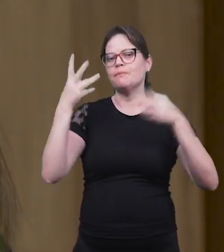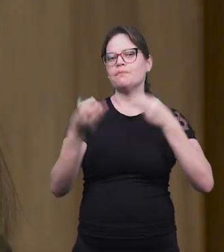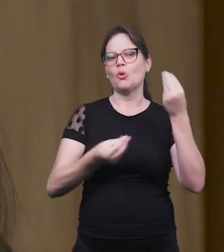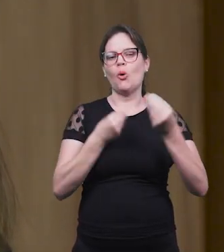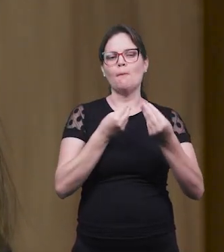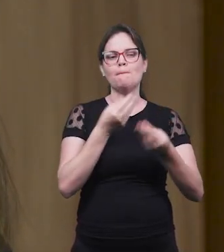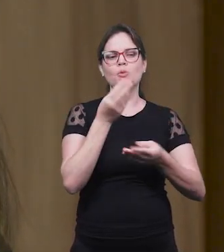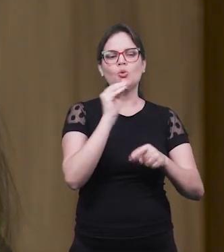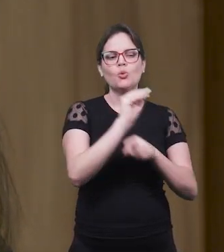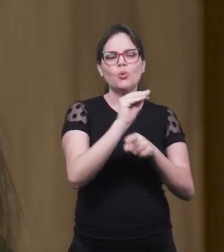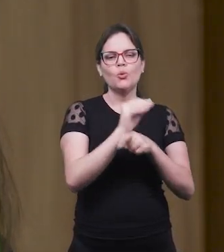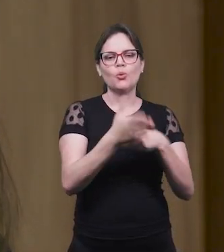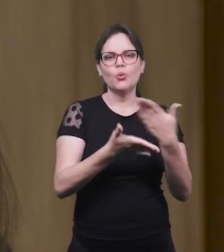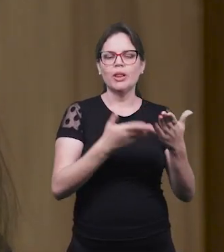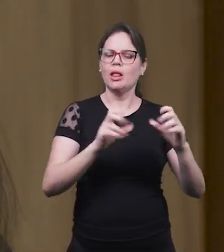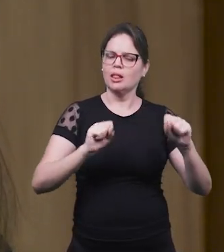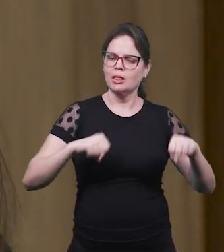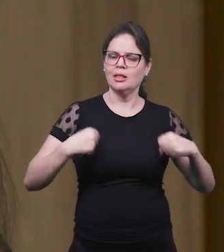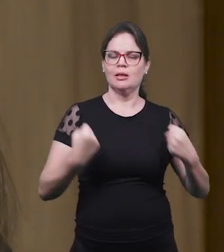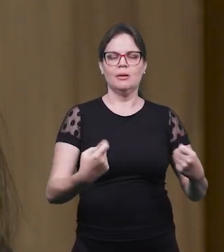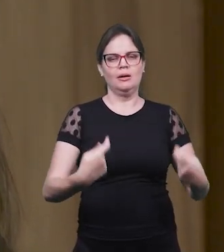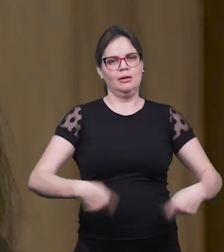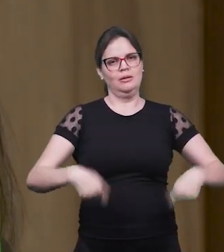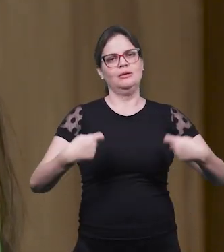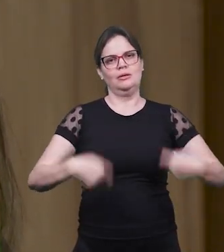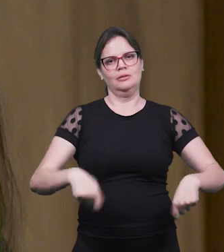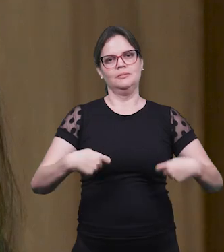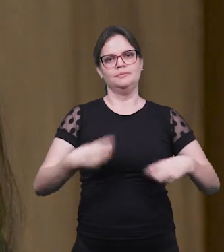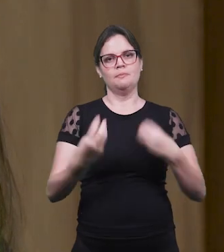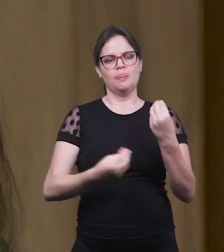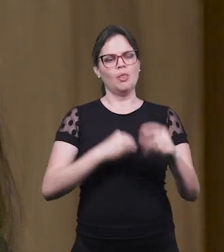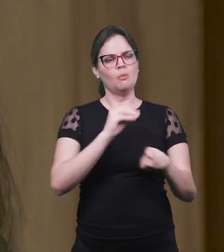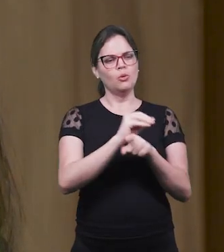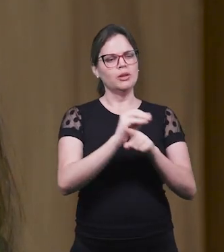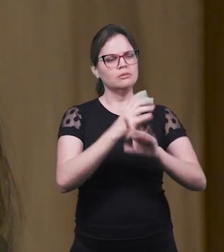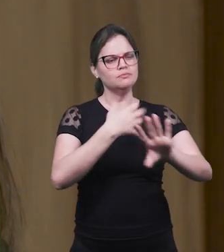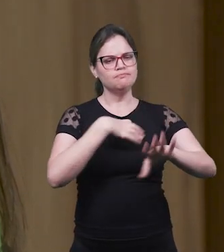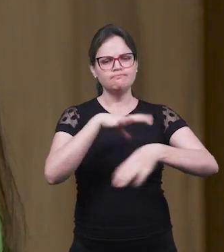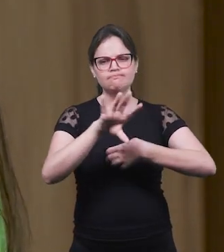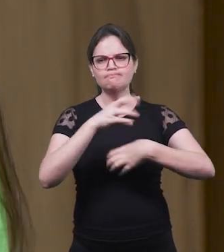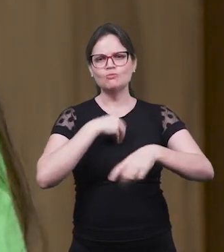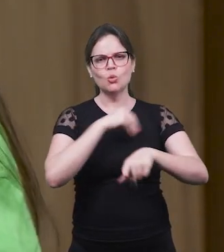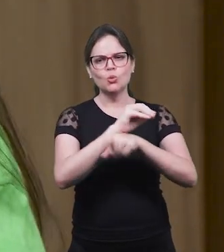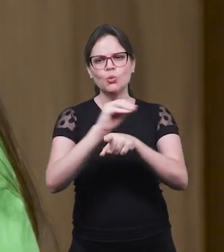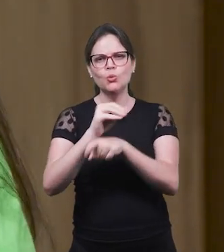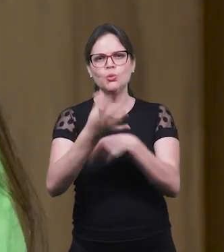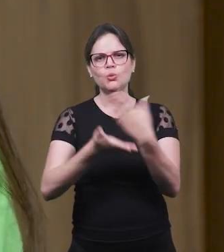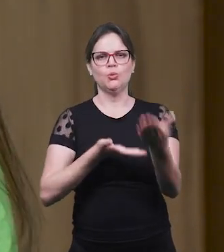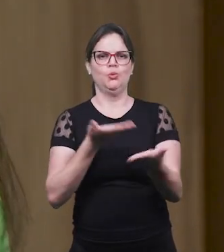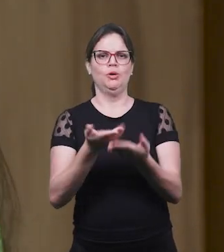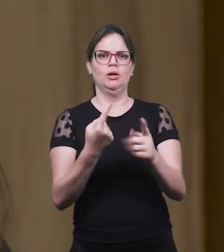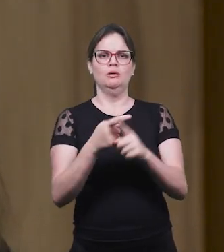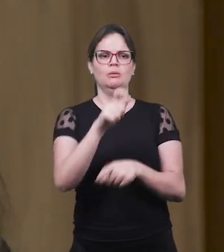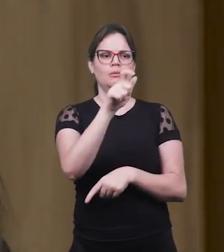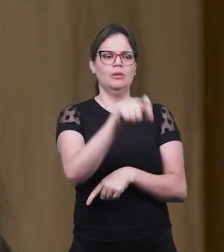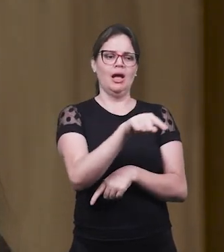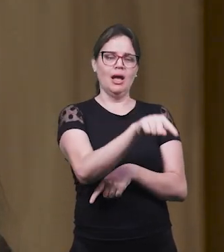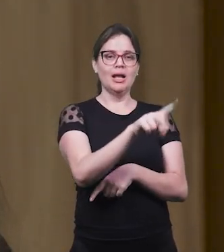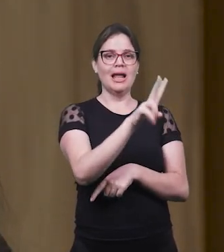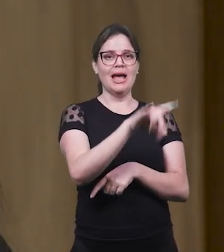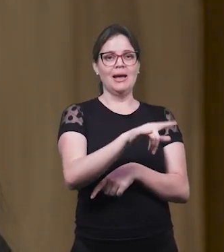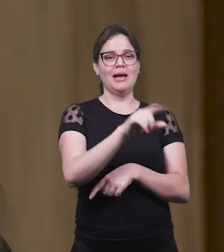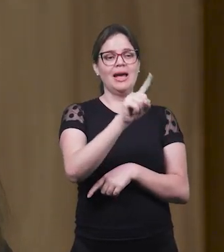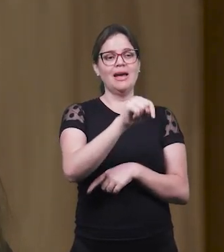cuidado, a dedicação, o cuidado com o seu próximo, porque o seu próximo é alguém amado por